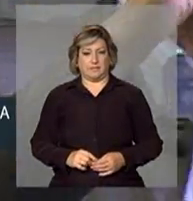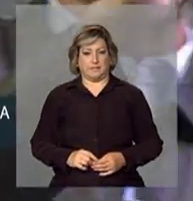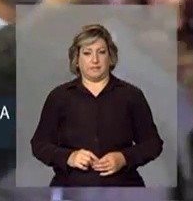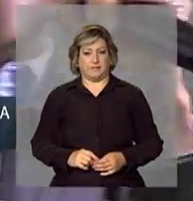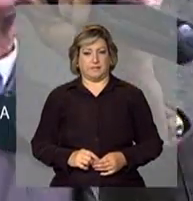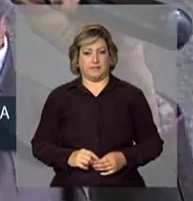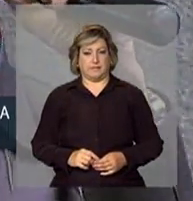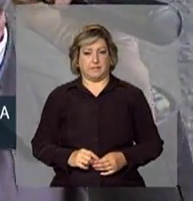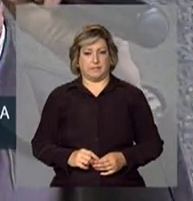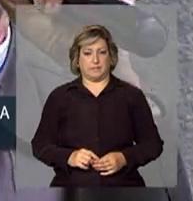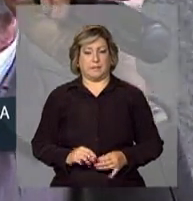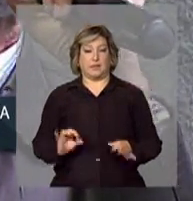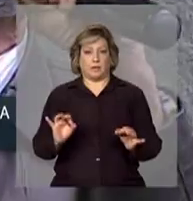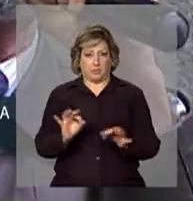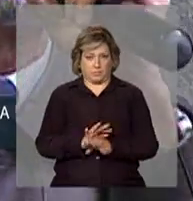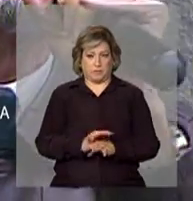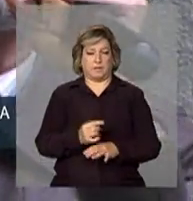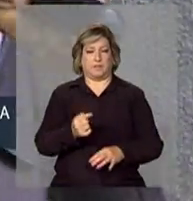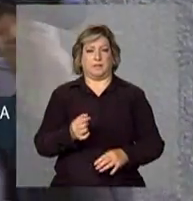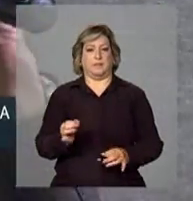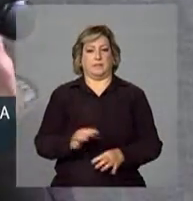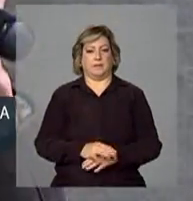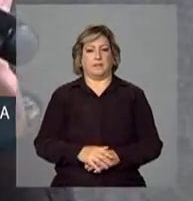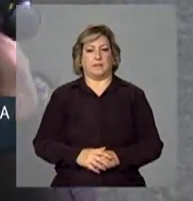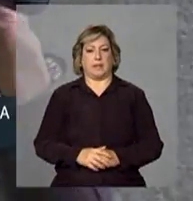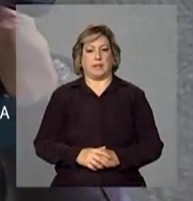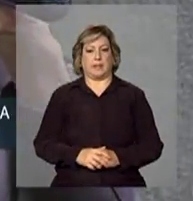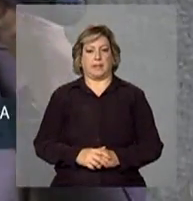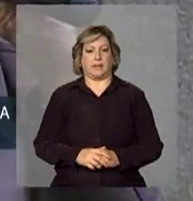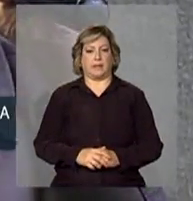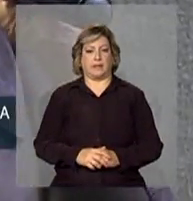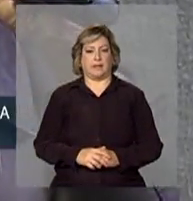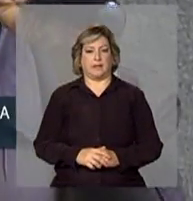Verdade, concluindo, comandante.